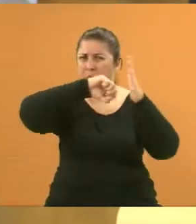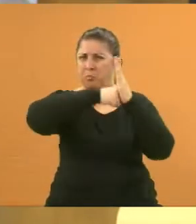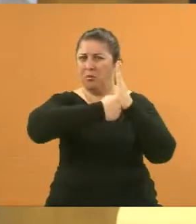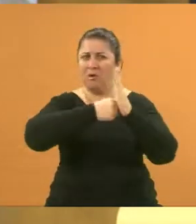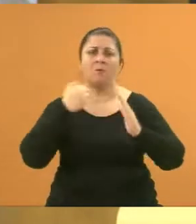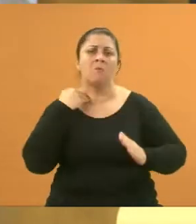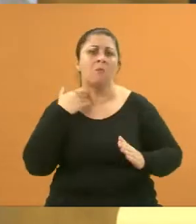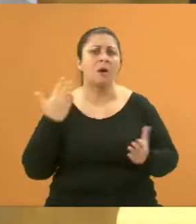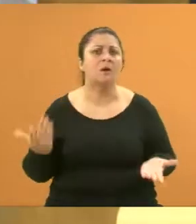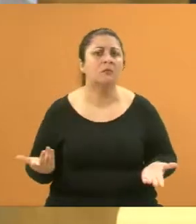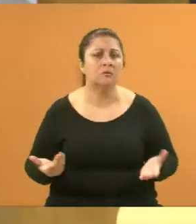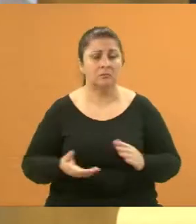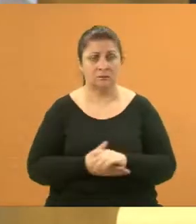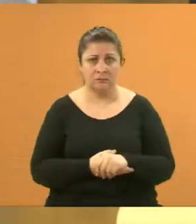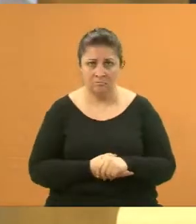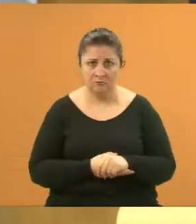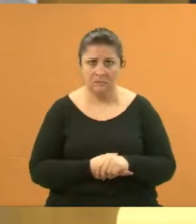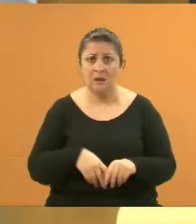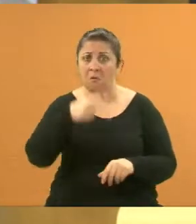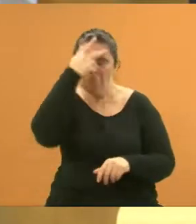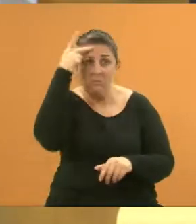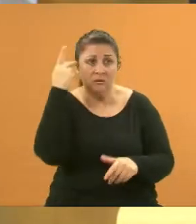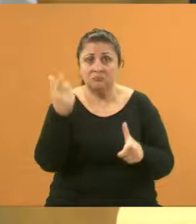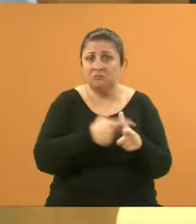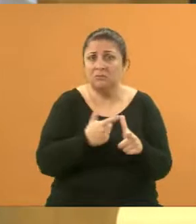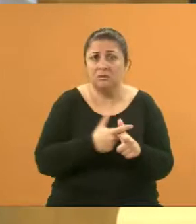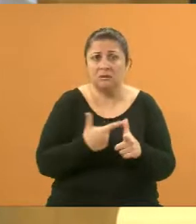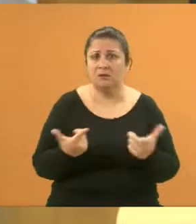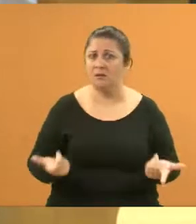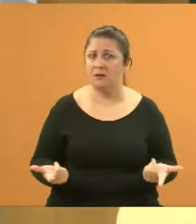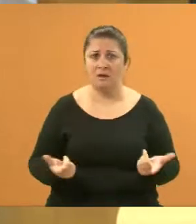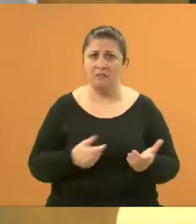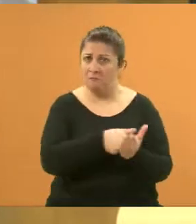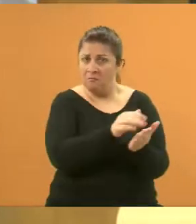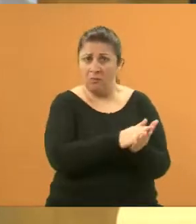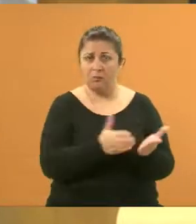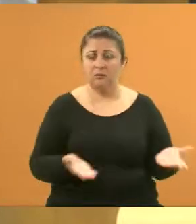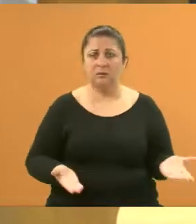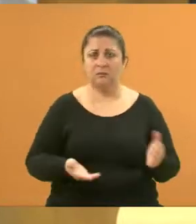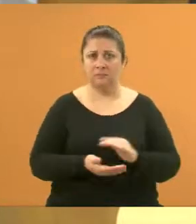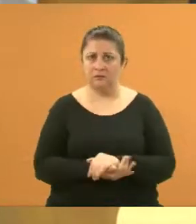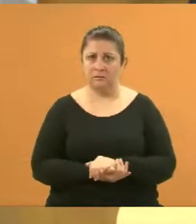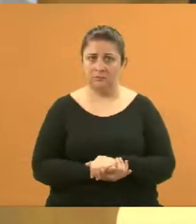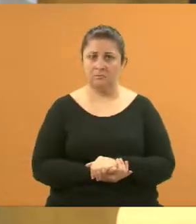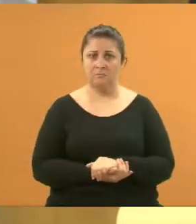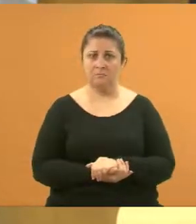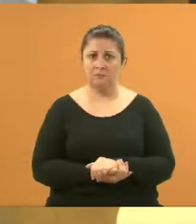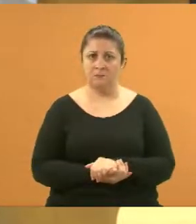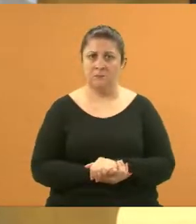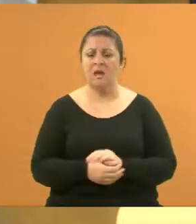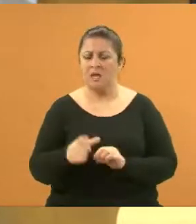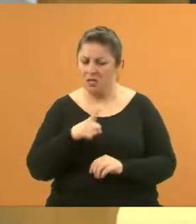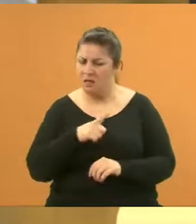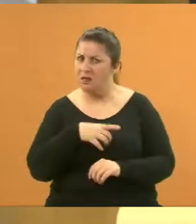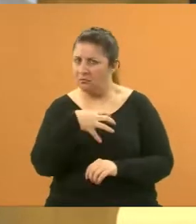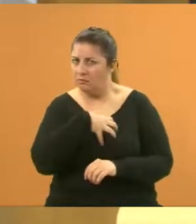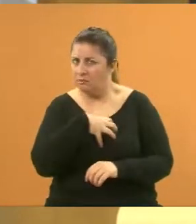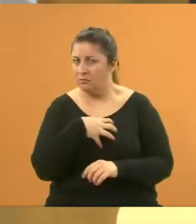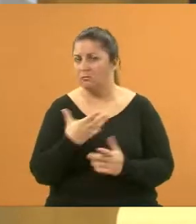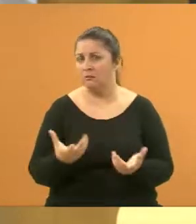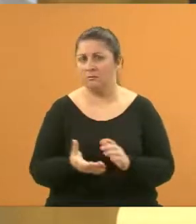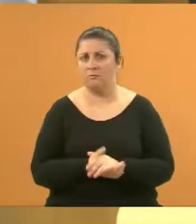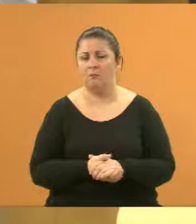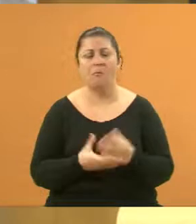pode bloquear as contas de quem deve também com relação a essas multas? Tem mecanismos,